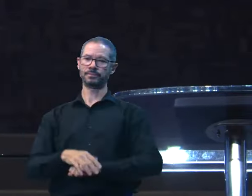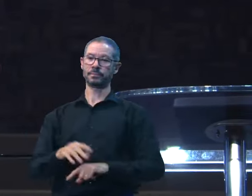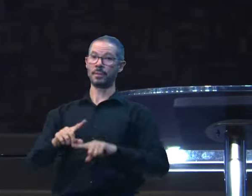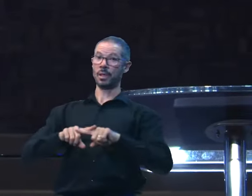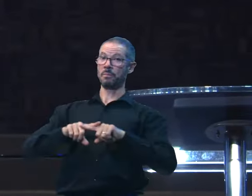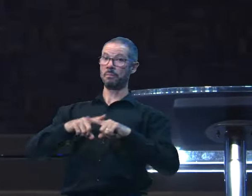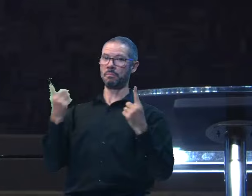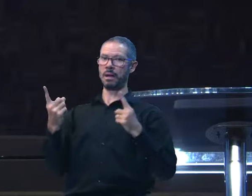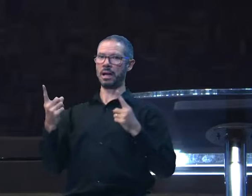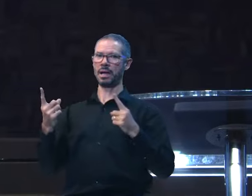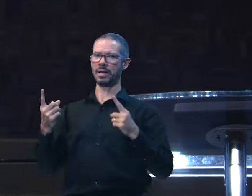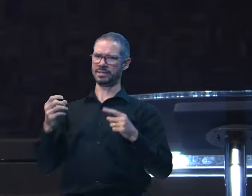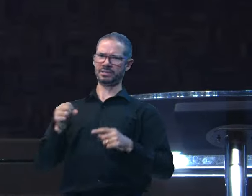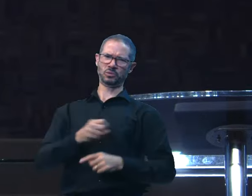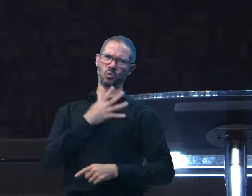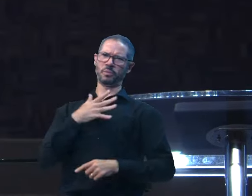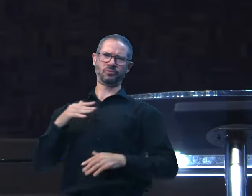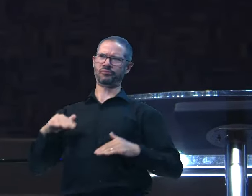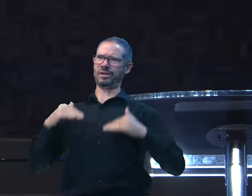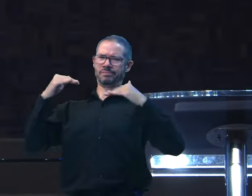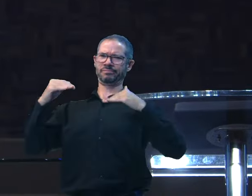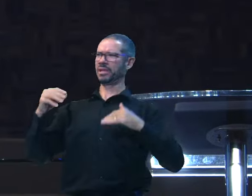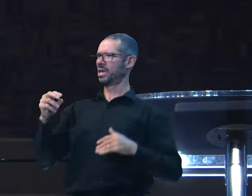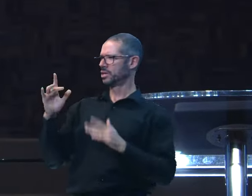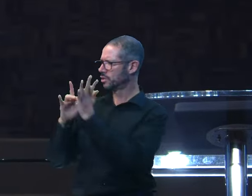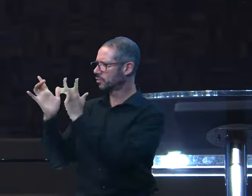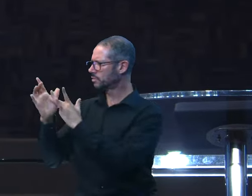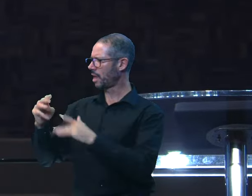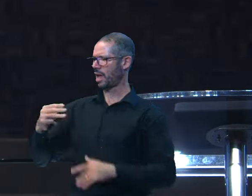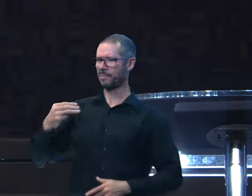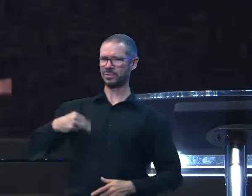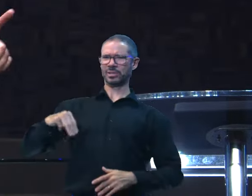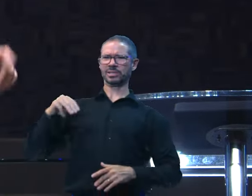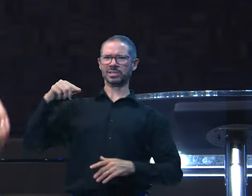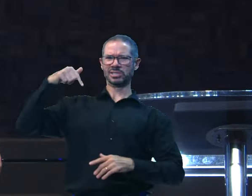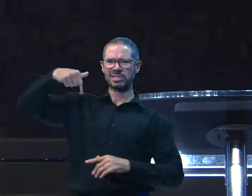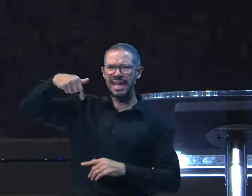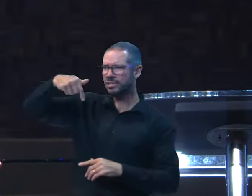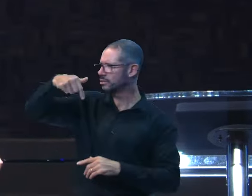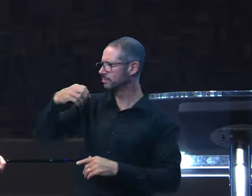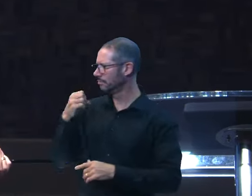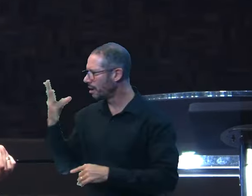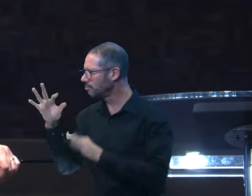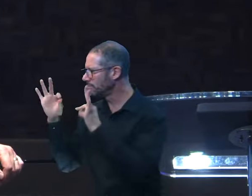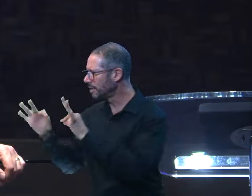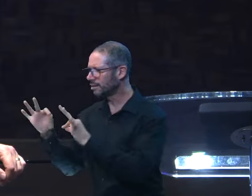Mas ele já joga um número alto. Fala, não, Jesus é misericordioso. 7. 7, Jesus é uma boa?